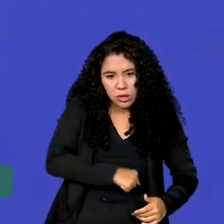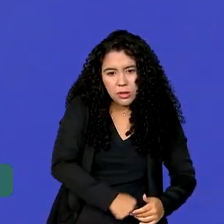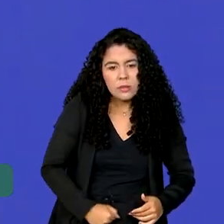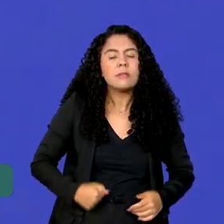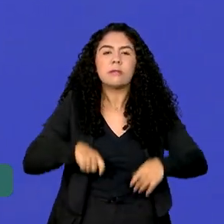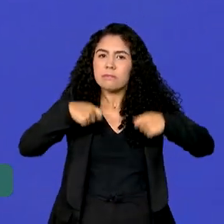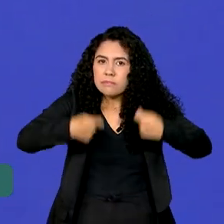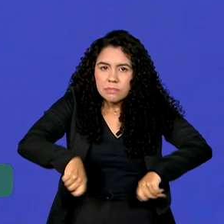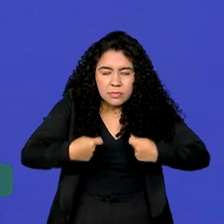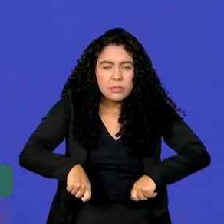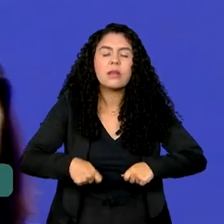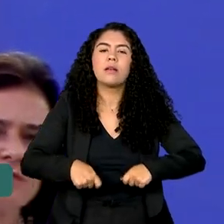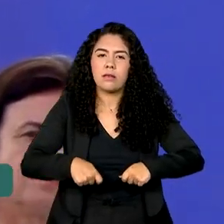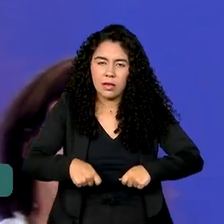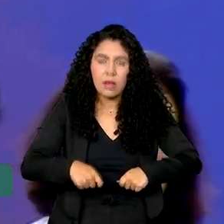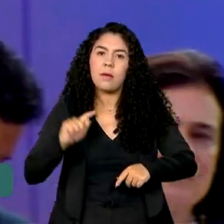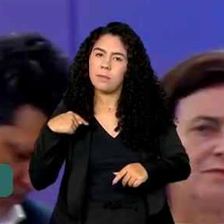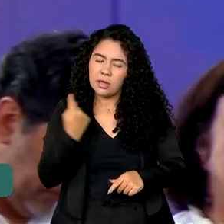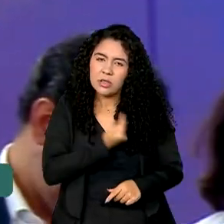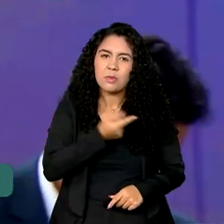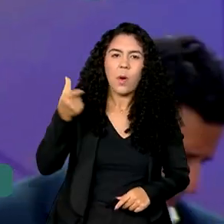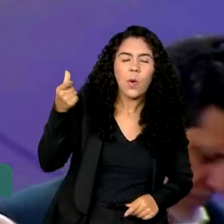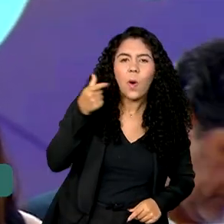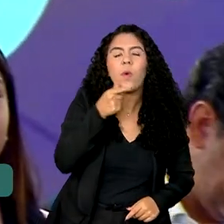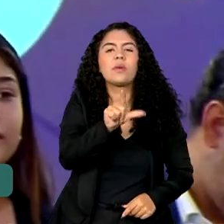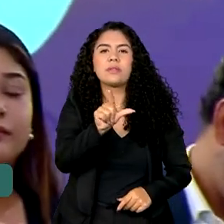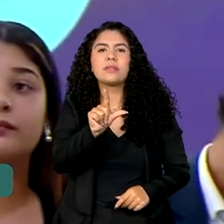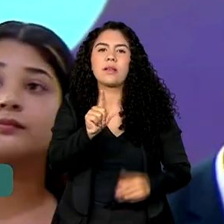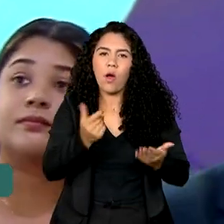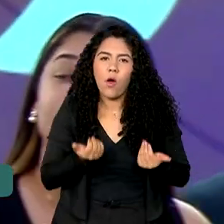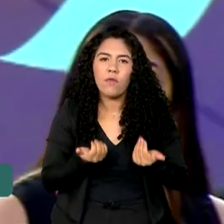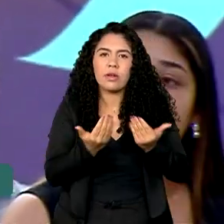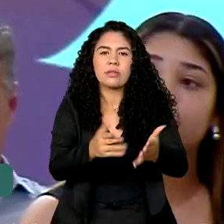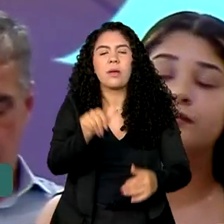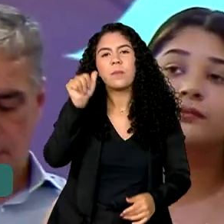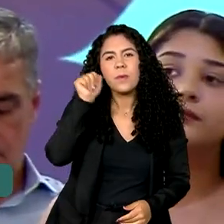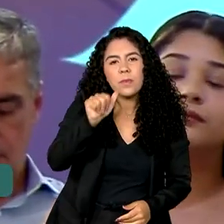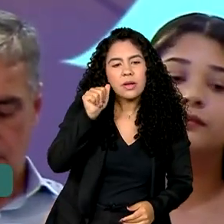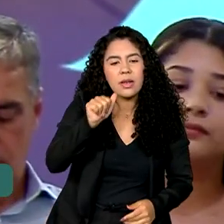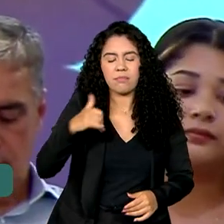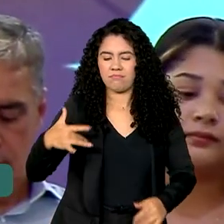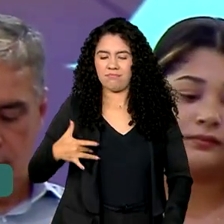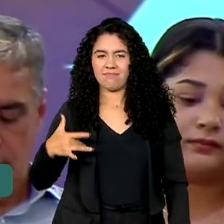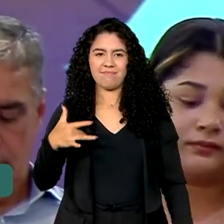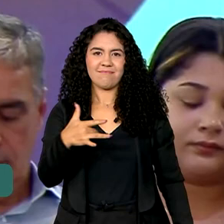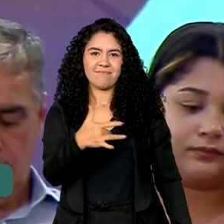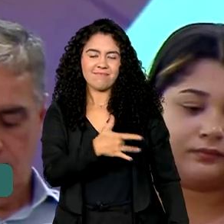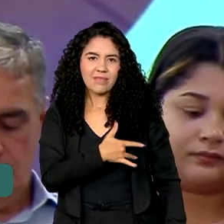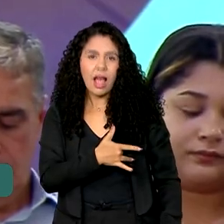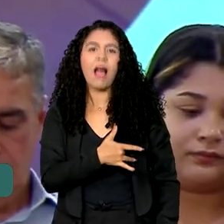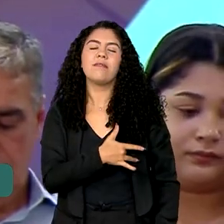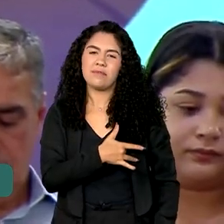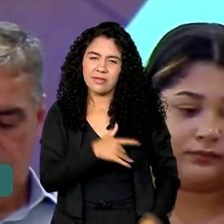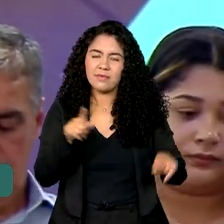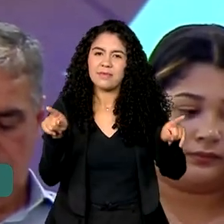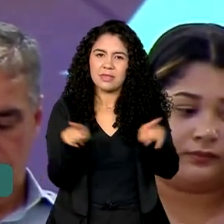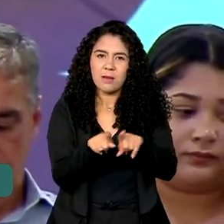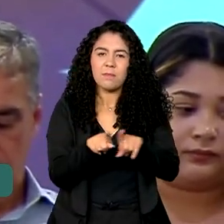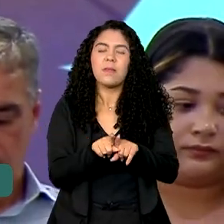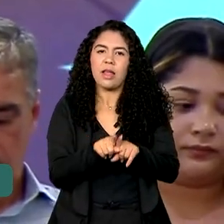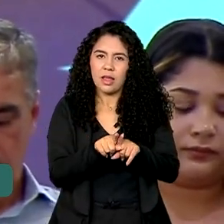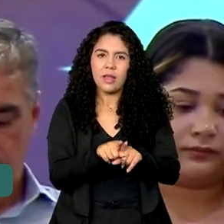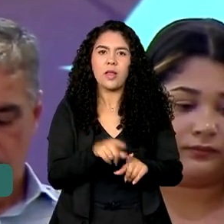criança, para que a gente possa fazer com que a mulher chegue saudável para o médico e saia de